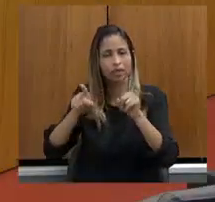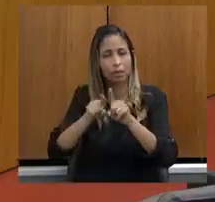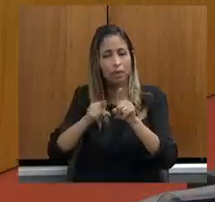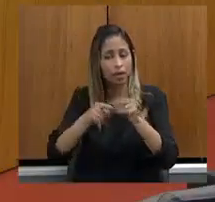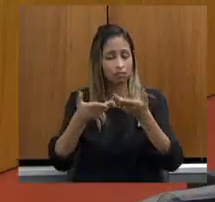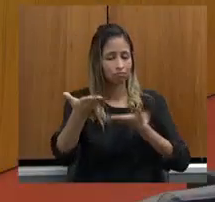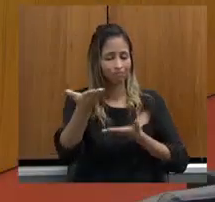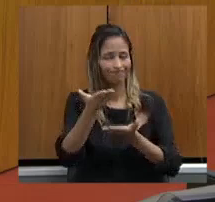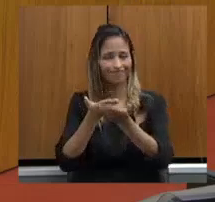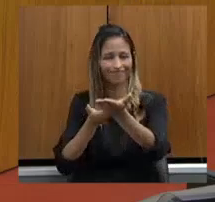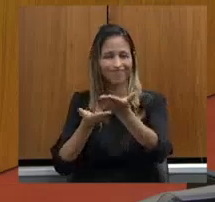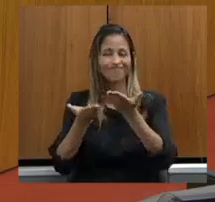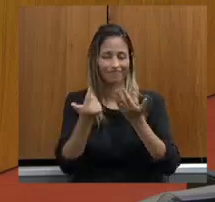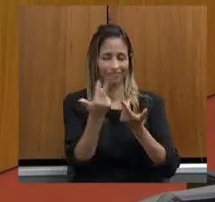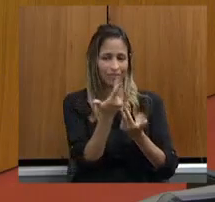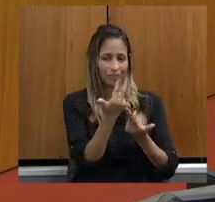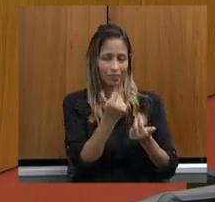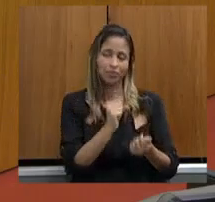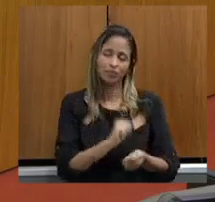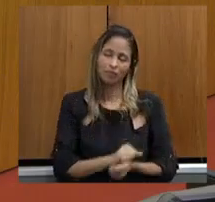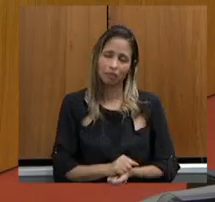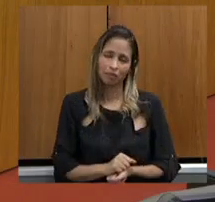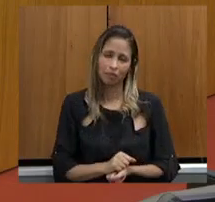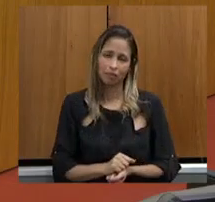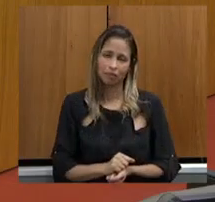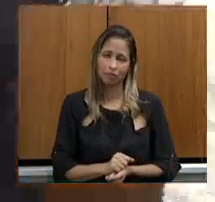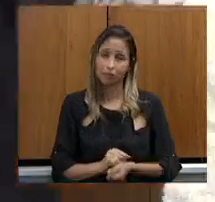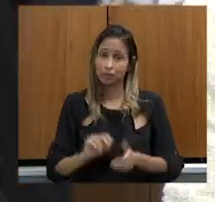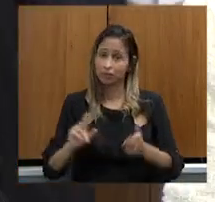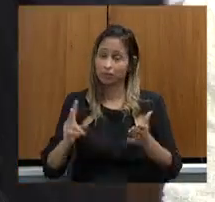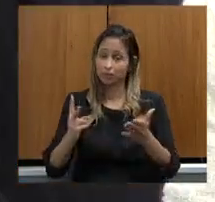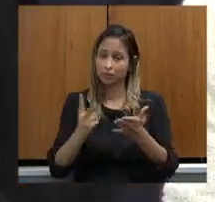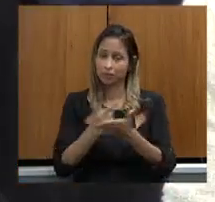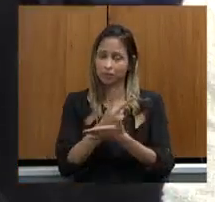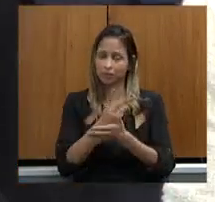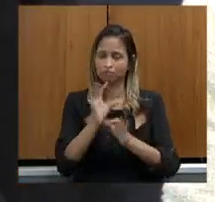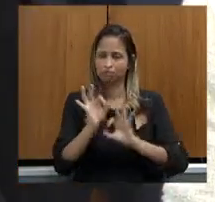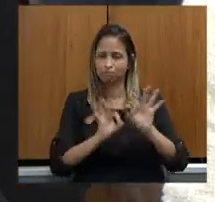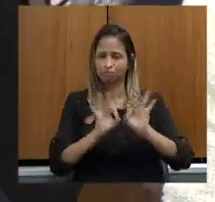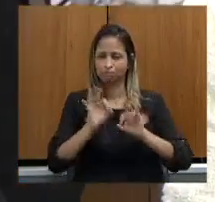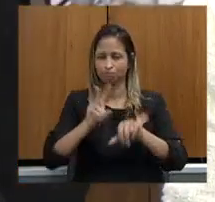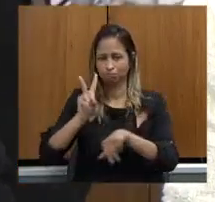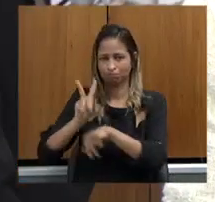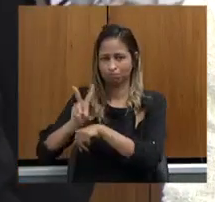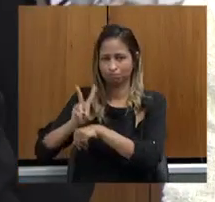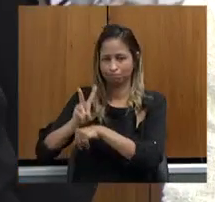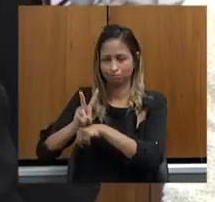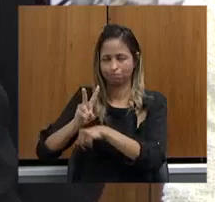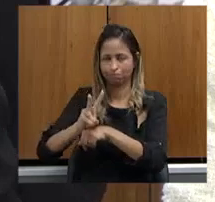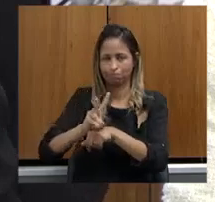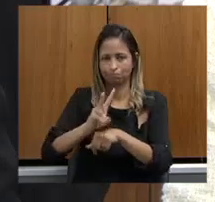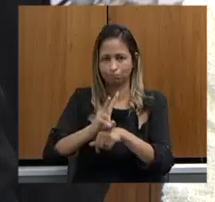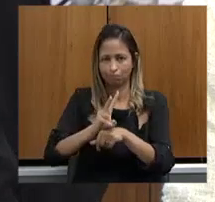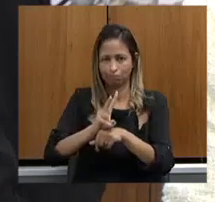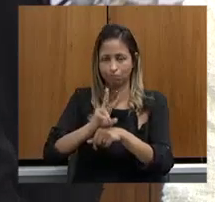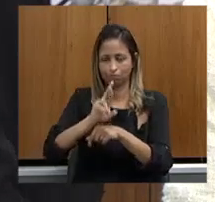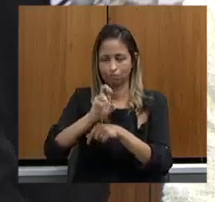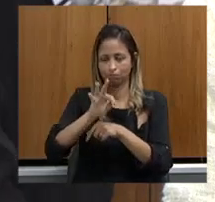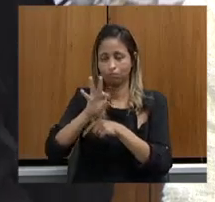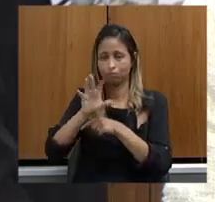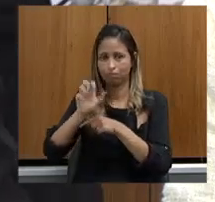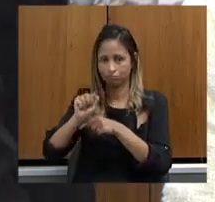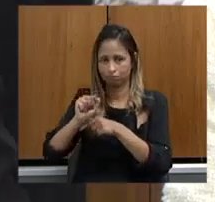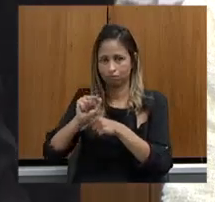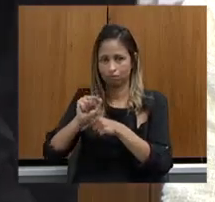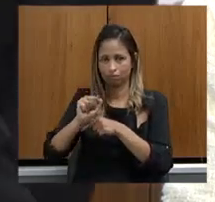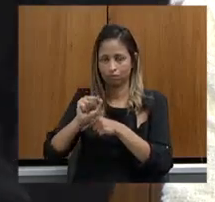sempre tratar a senhora também da mesma forma com relação ao ajuste fiscal se ancorado pela Receita